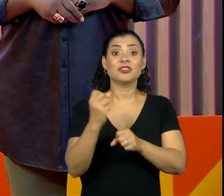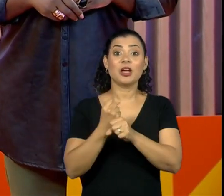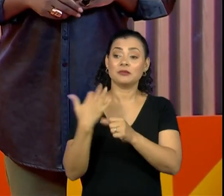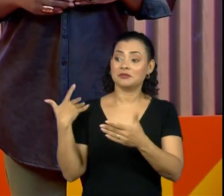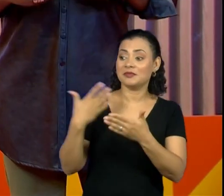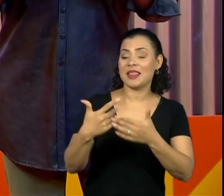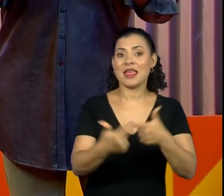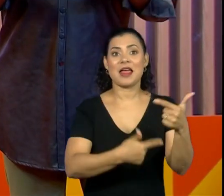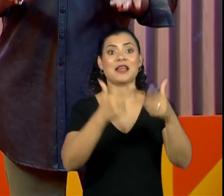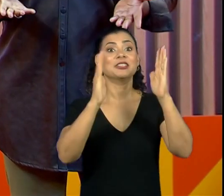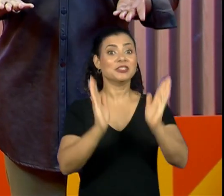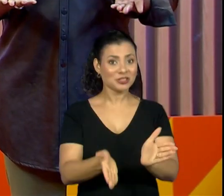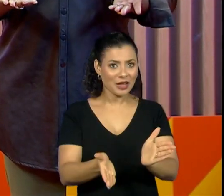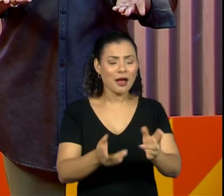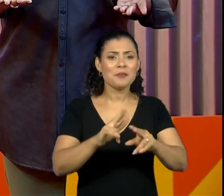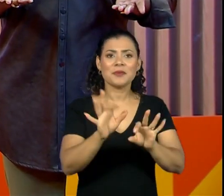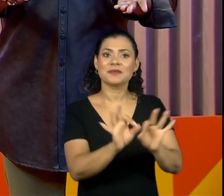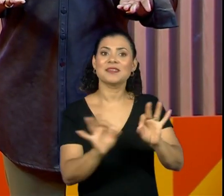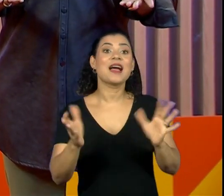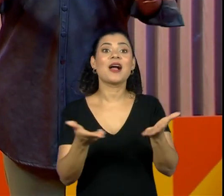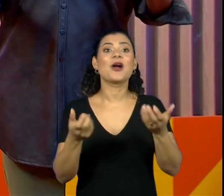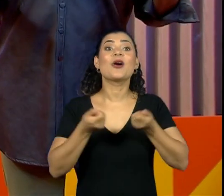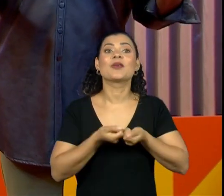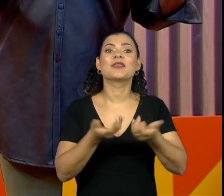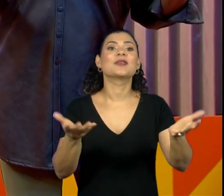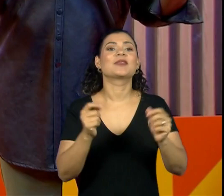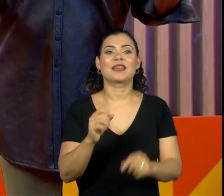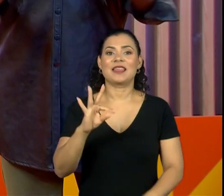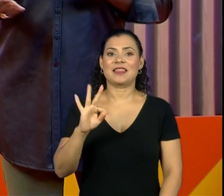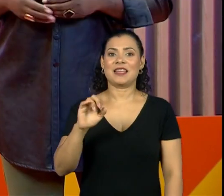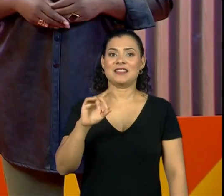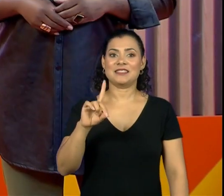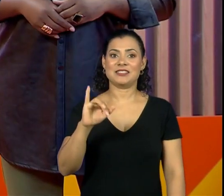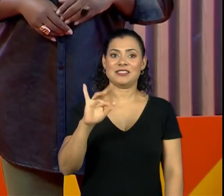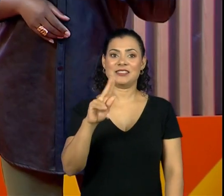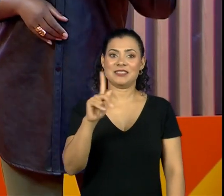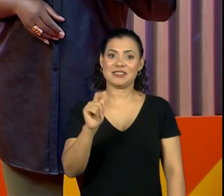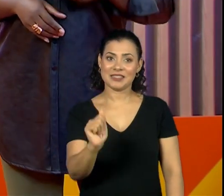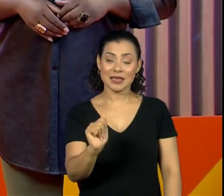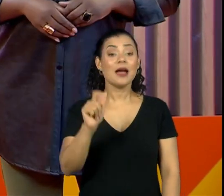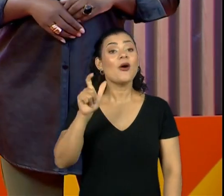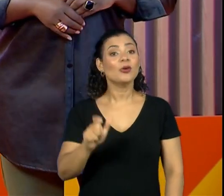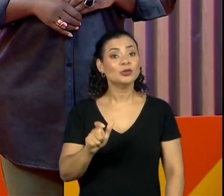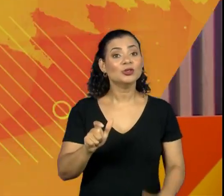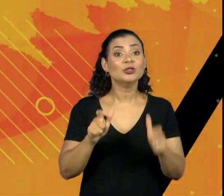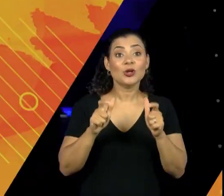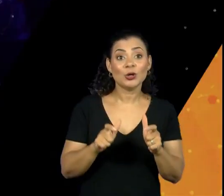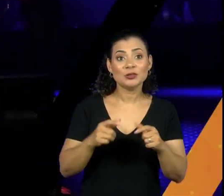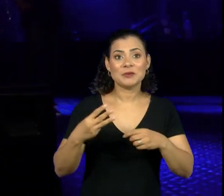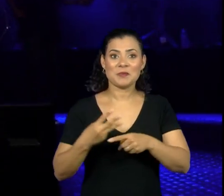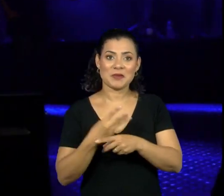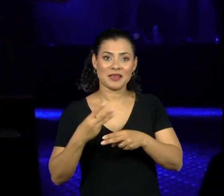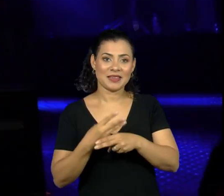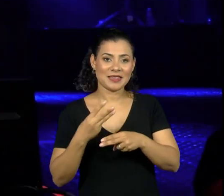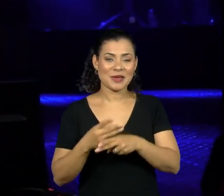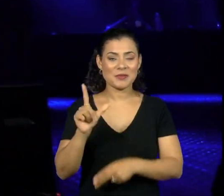de carreira e se prepara para levar a turnê Tardezinha para Lisboa e Miami.